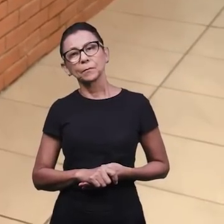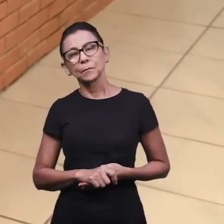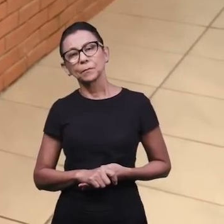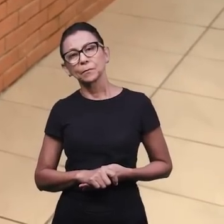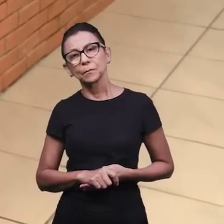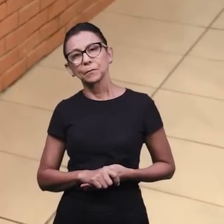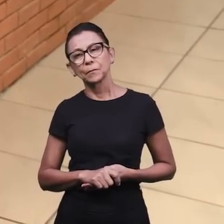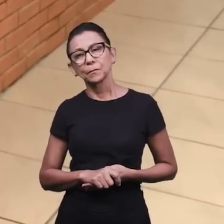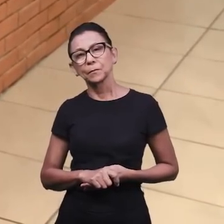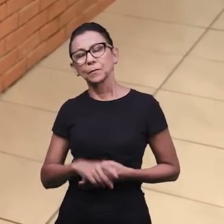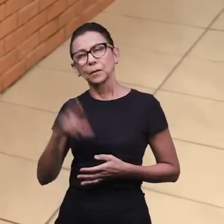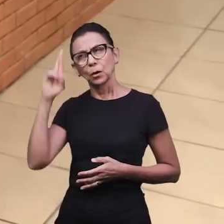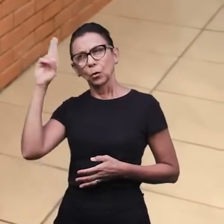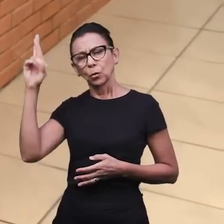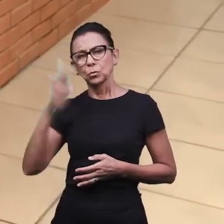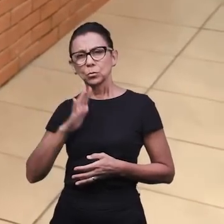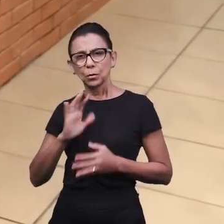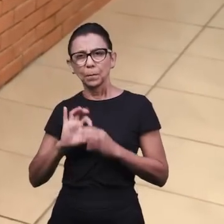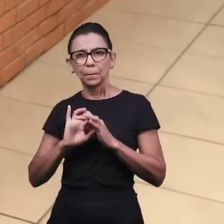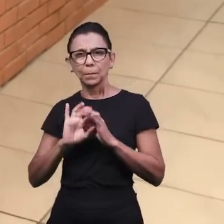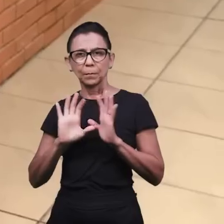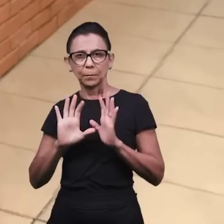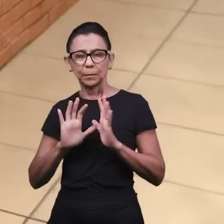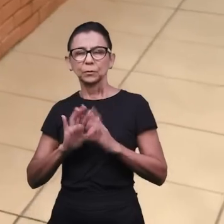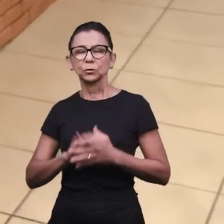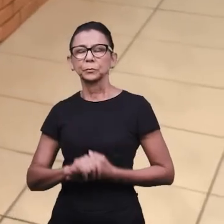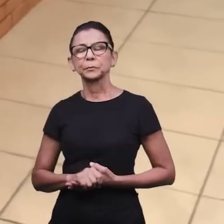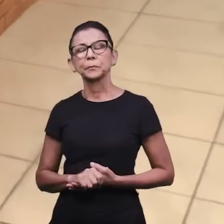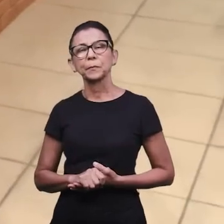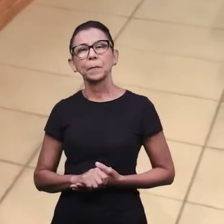Há uns 2 meses atrás, eu tive